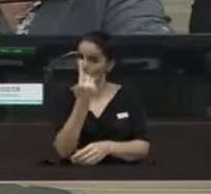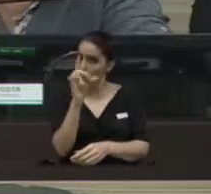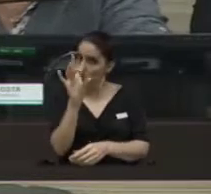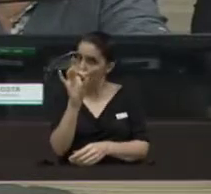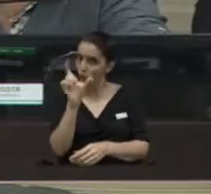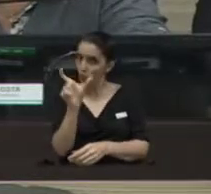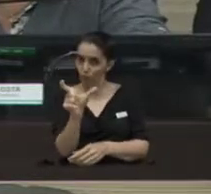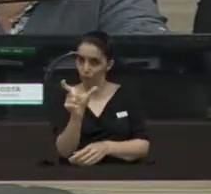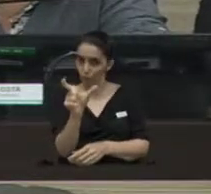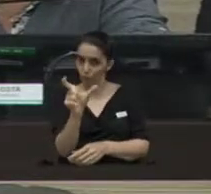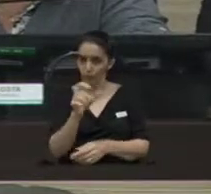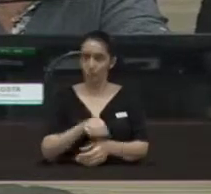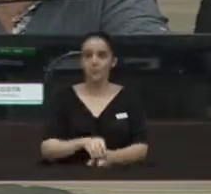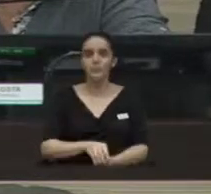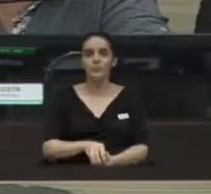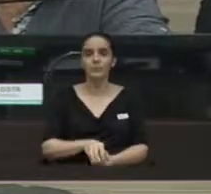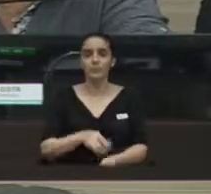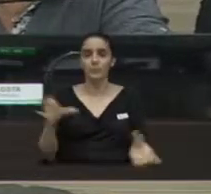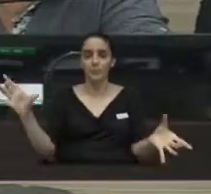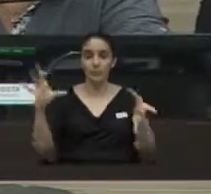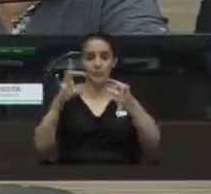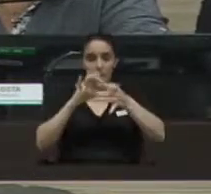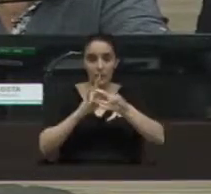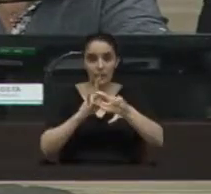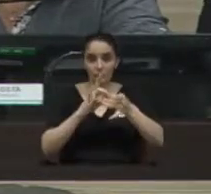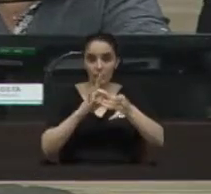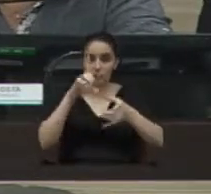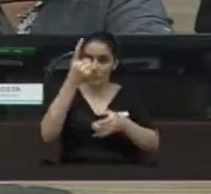A integração é única.